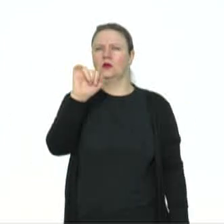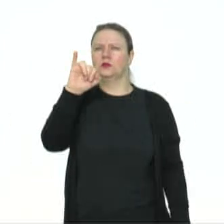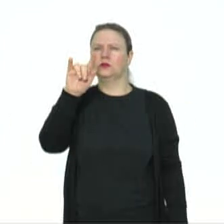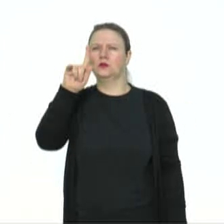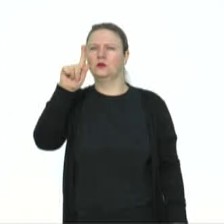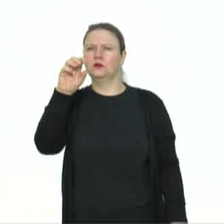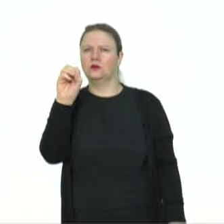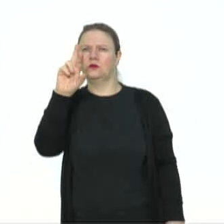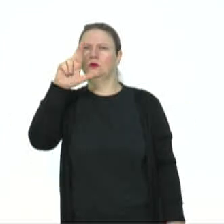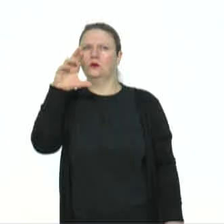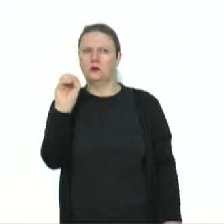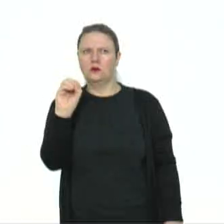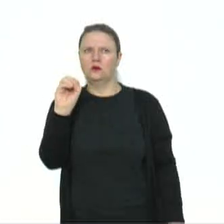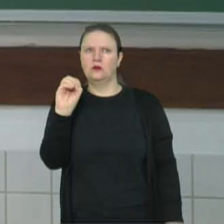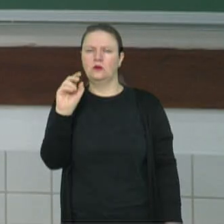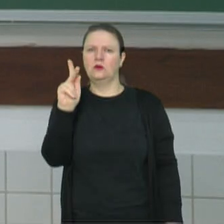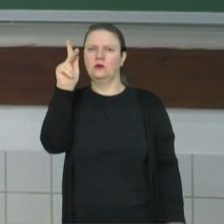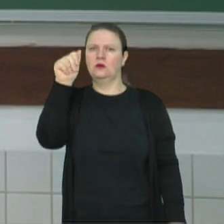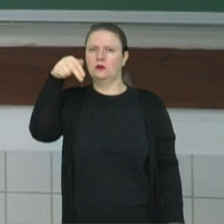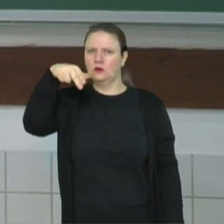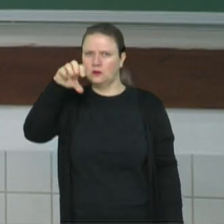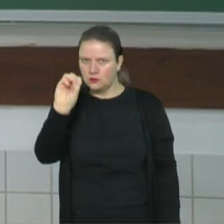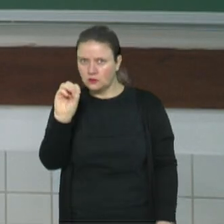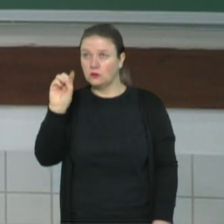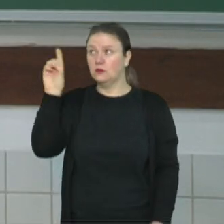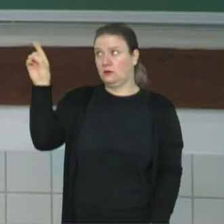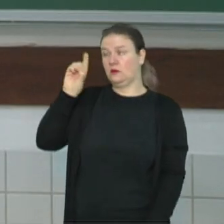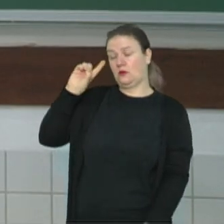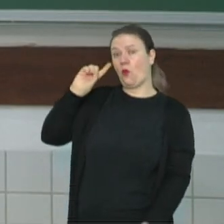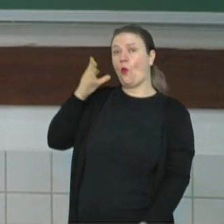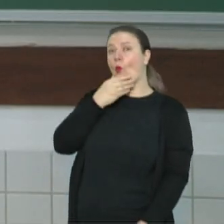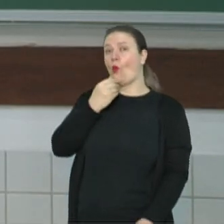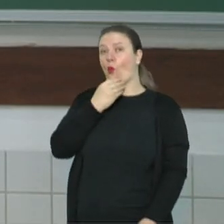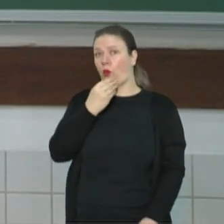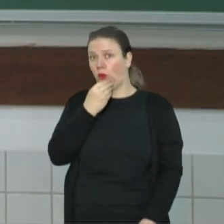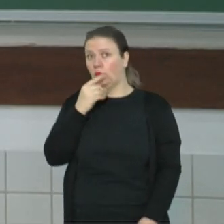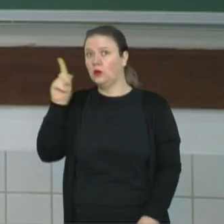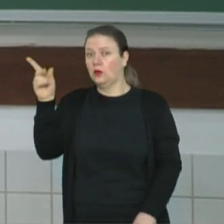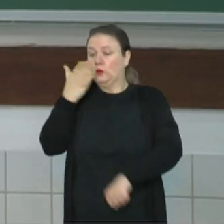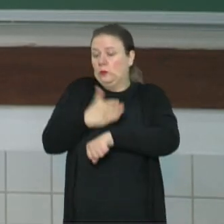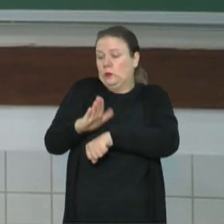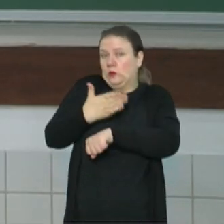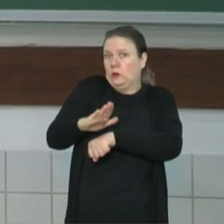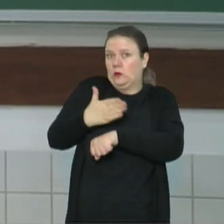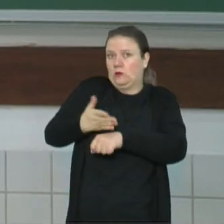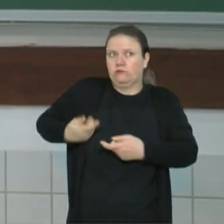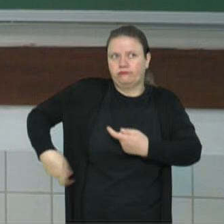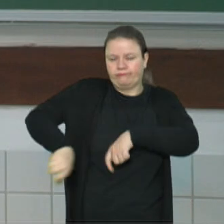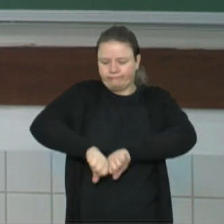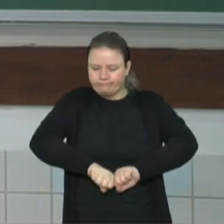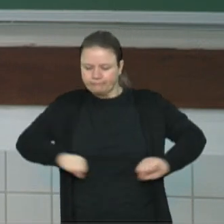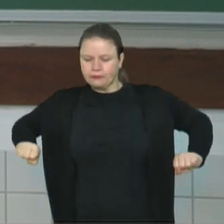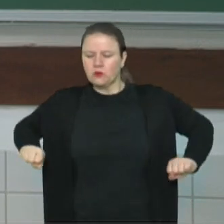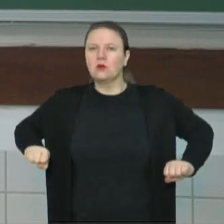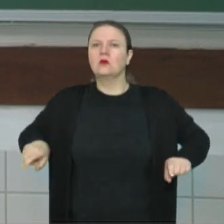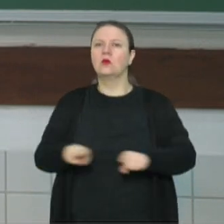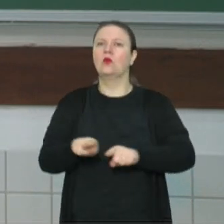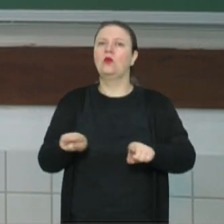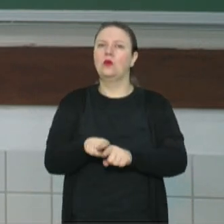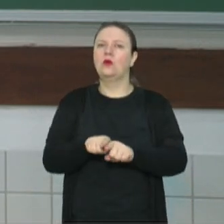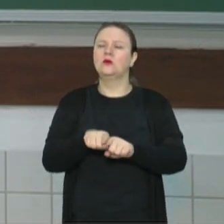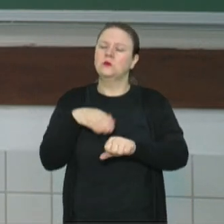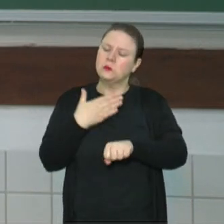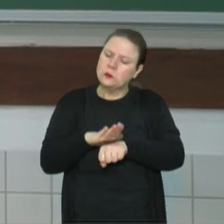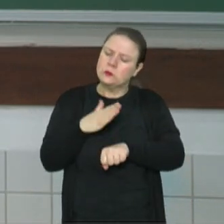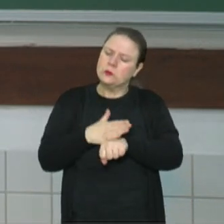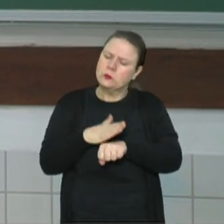Vocês lembram lá que nós falamos, quando da origem do judô, né, que Jigoro Kano era um praticante de judô, e através de aprimoramentos e muito